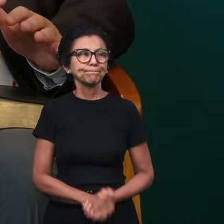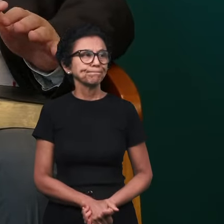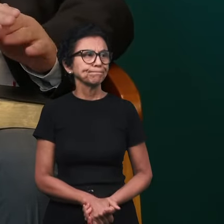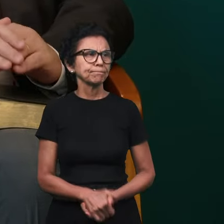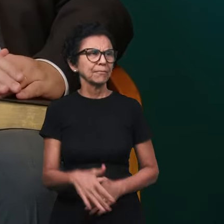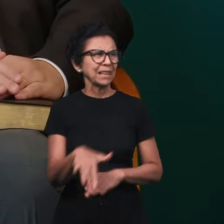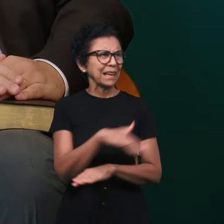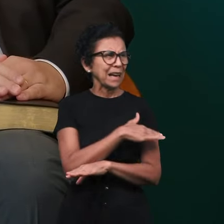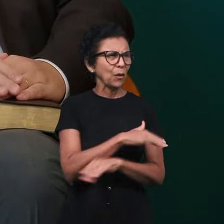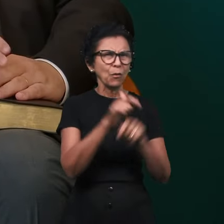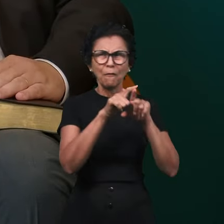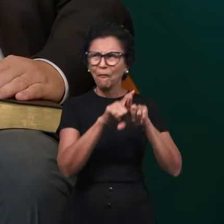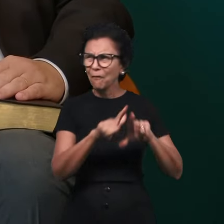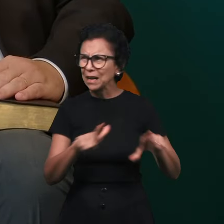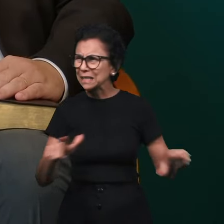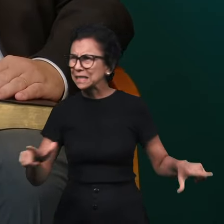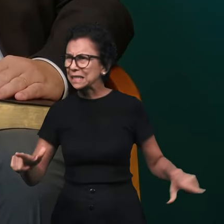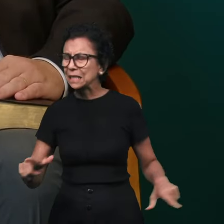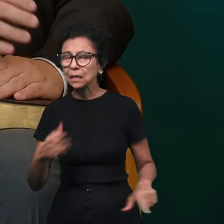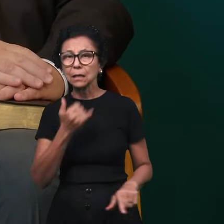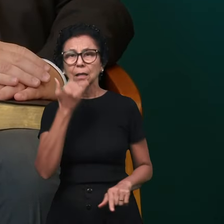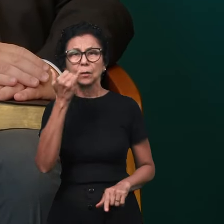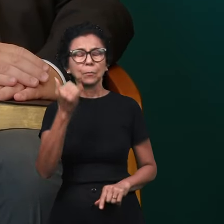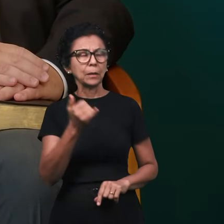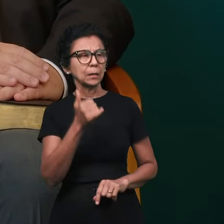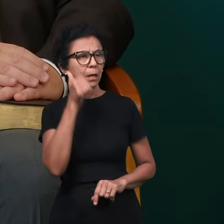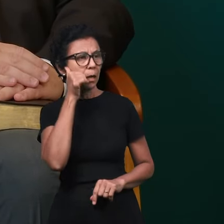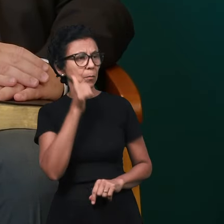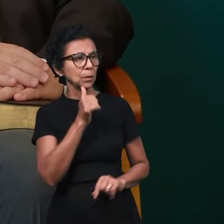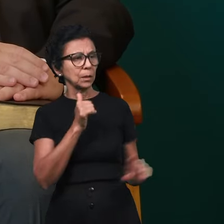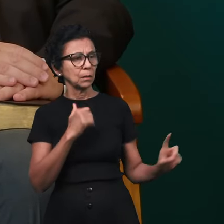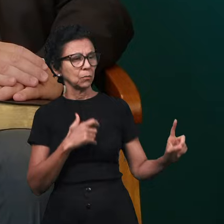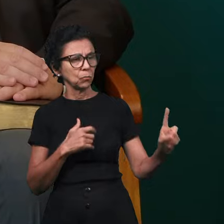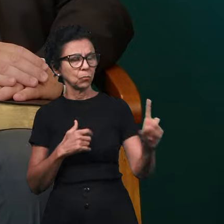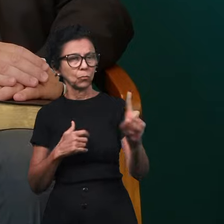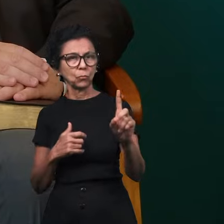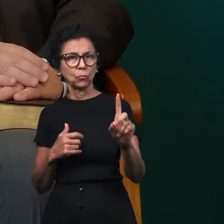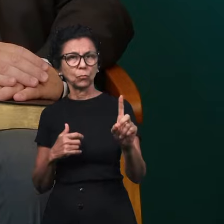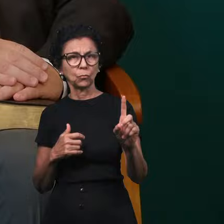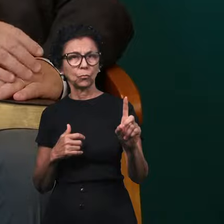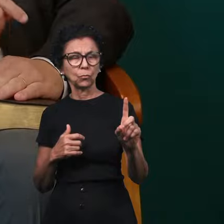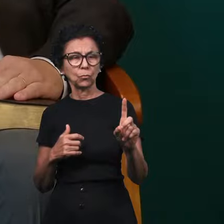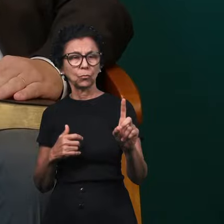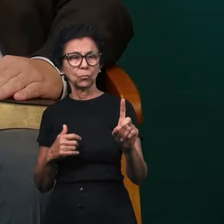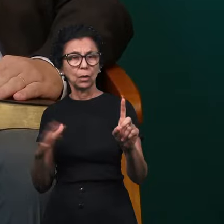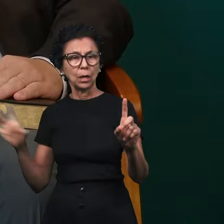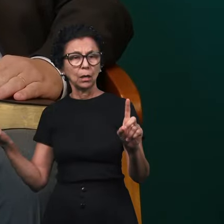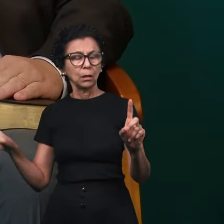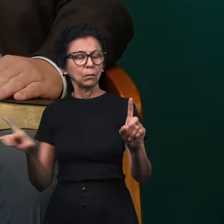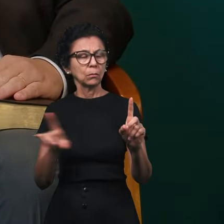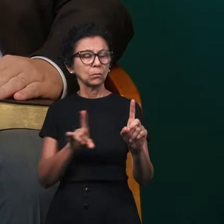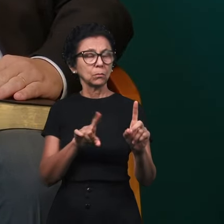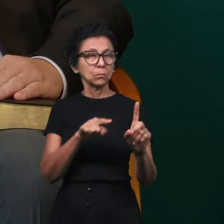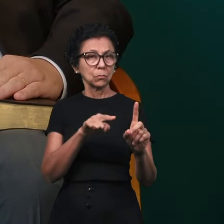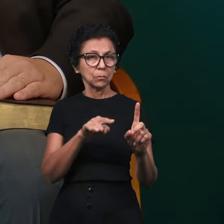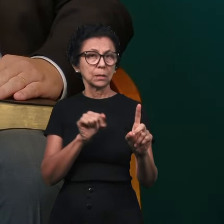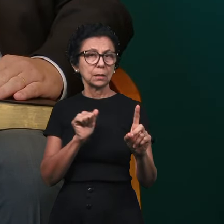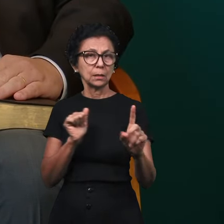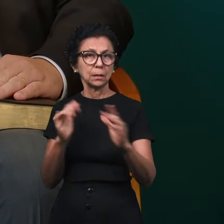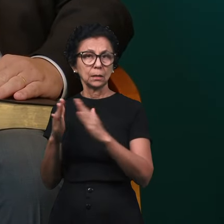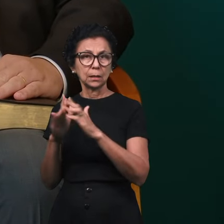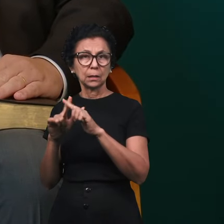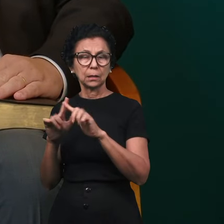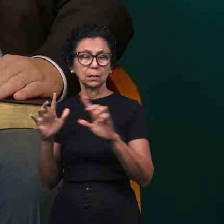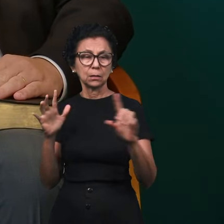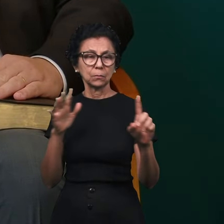passando ninguém na rua. De repente aquela mulher passou. Os irmãos abordaram ela, o Senhor falou com ela ali em dons